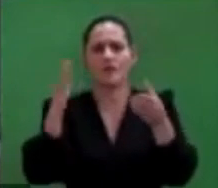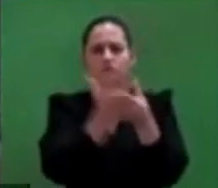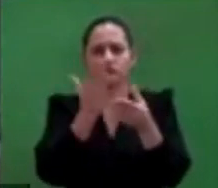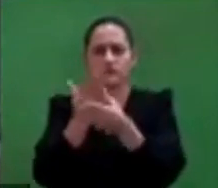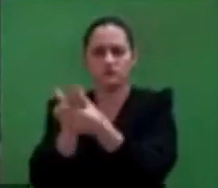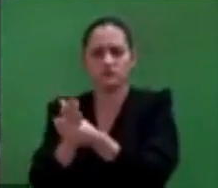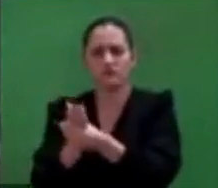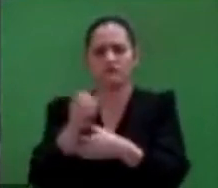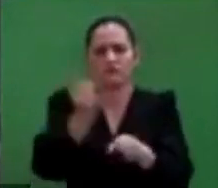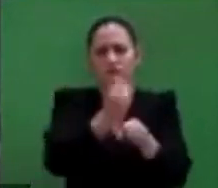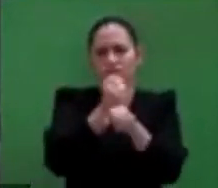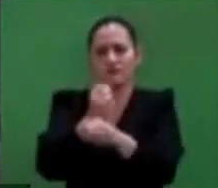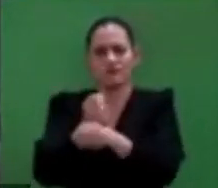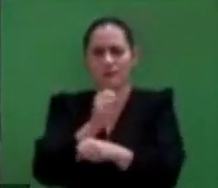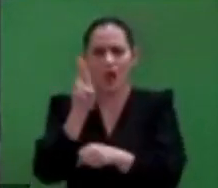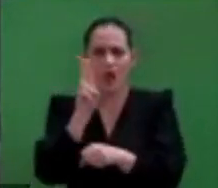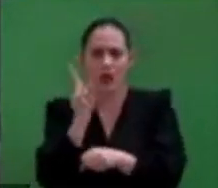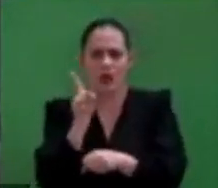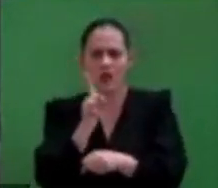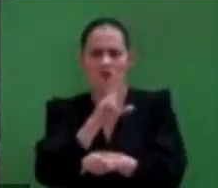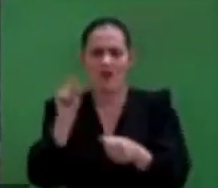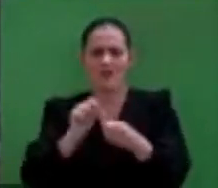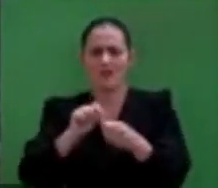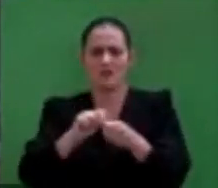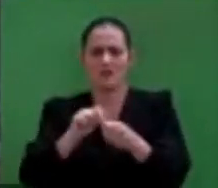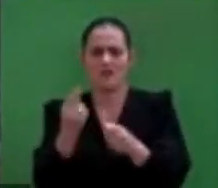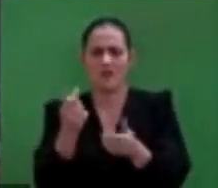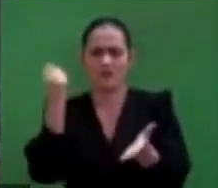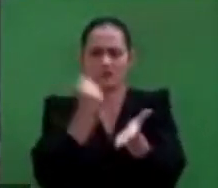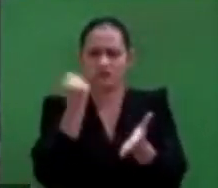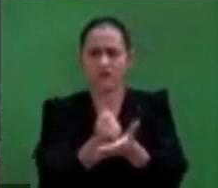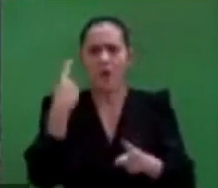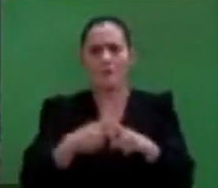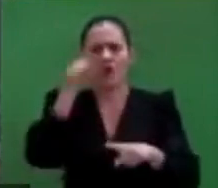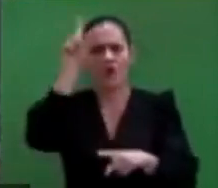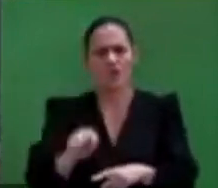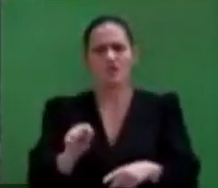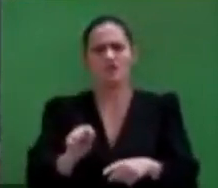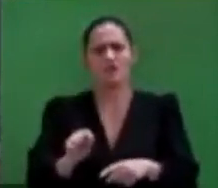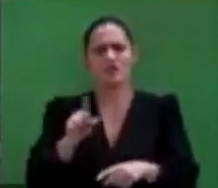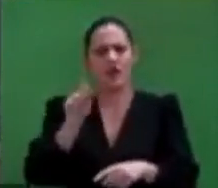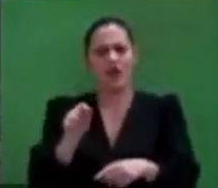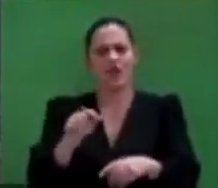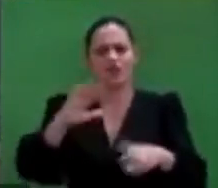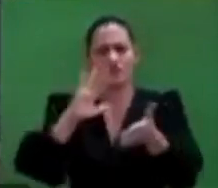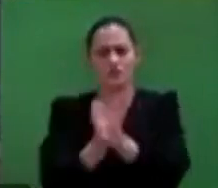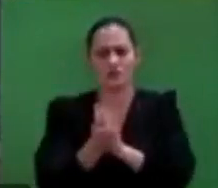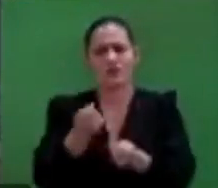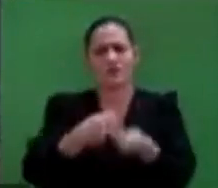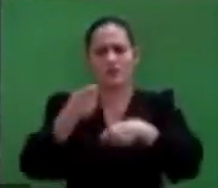obra. Não faz registro de preço. Isso aqui é um atentado contra a economia local.